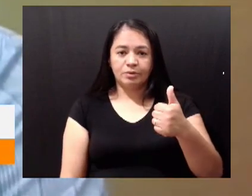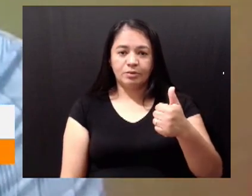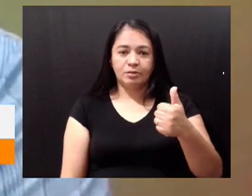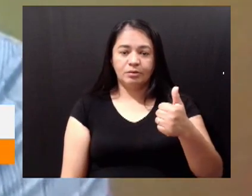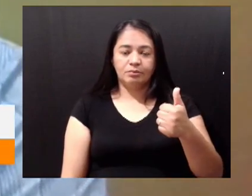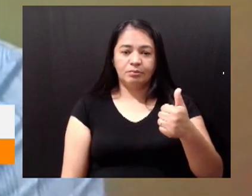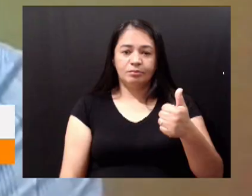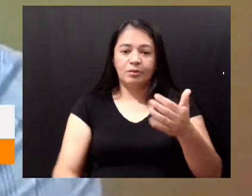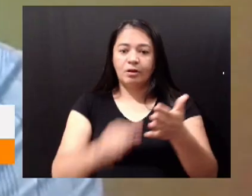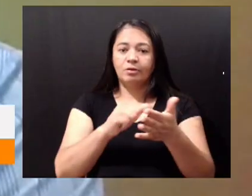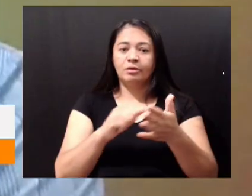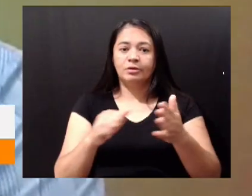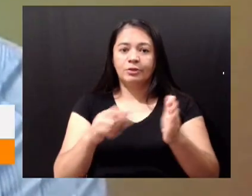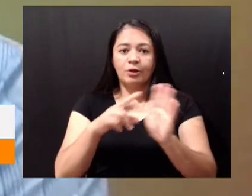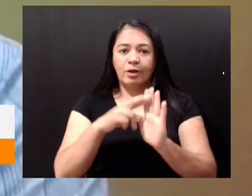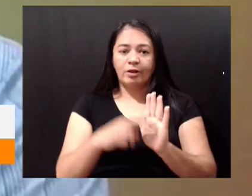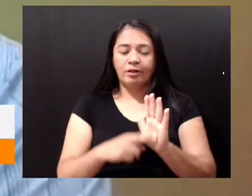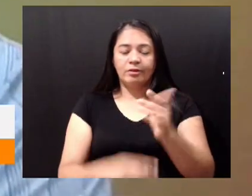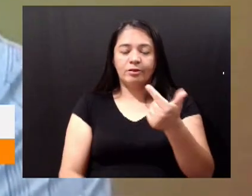Uhum. É,